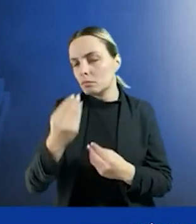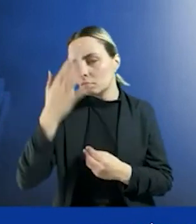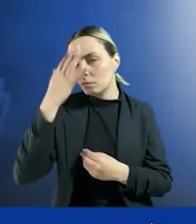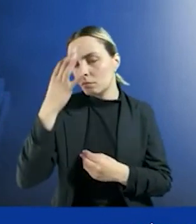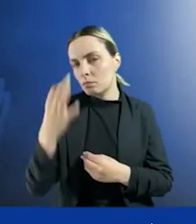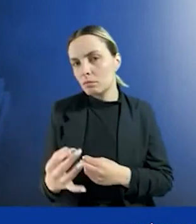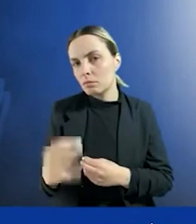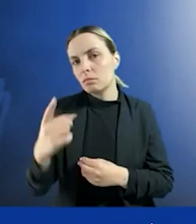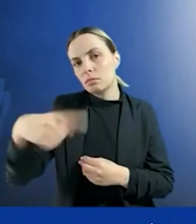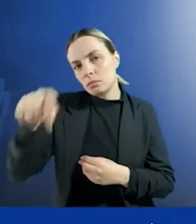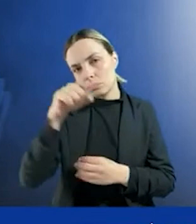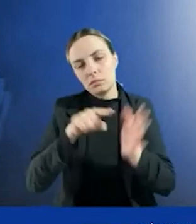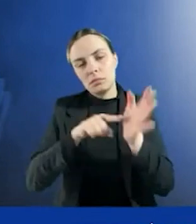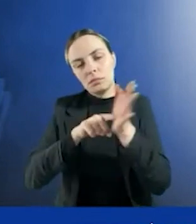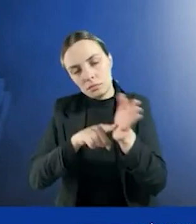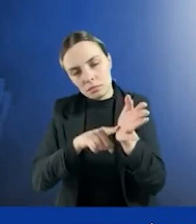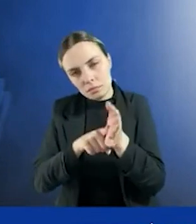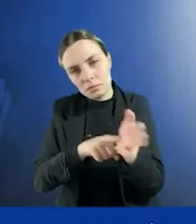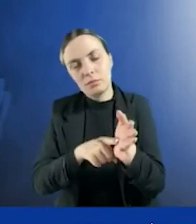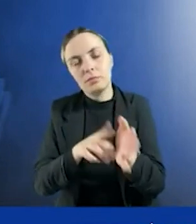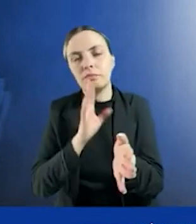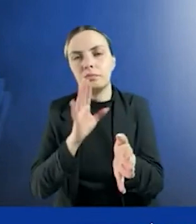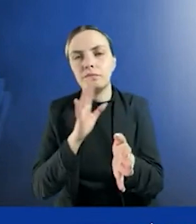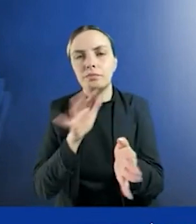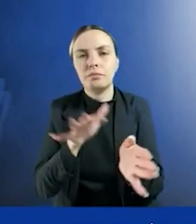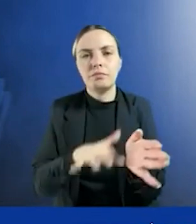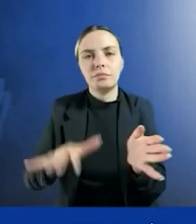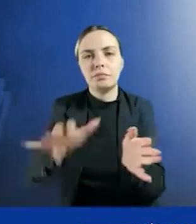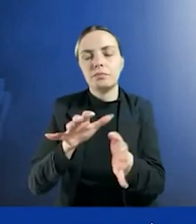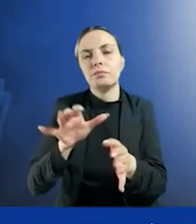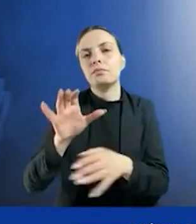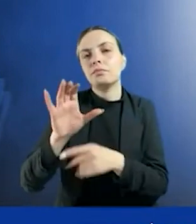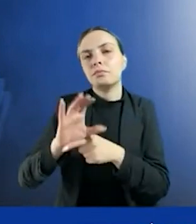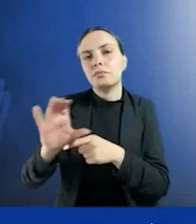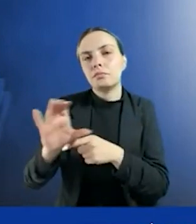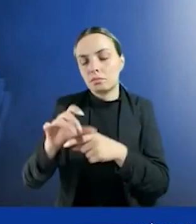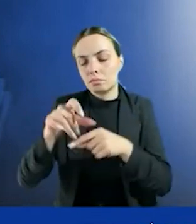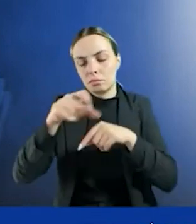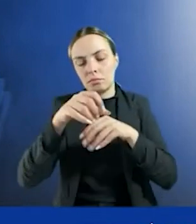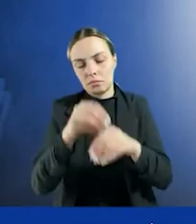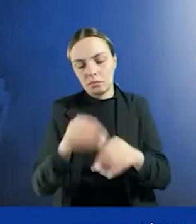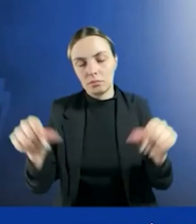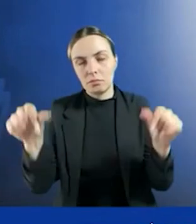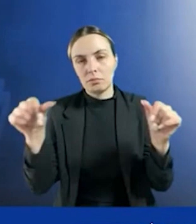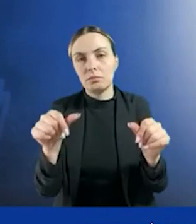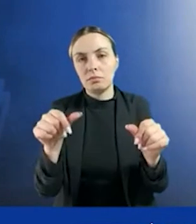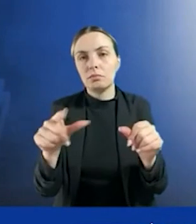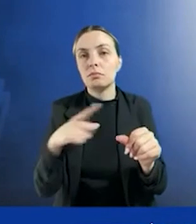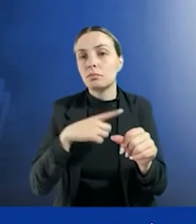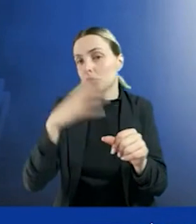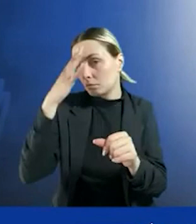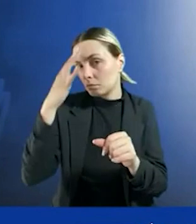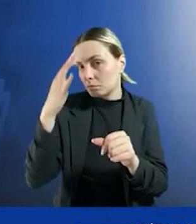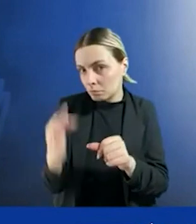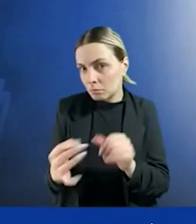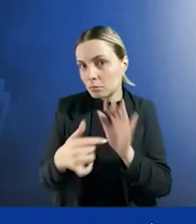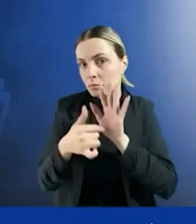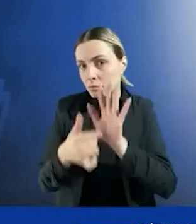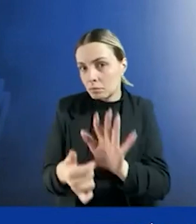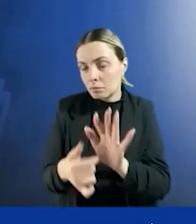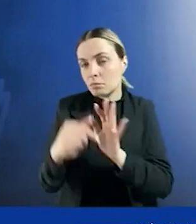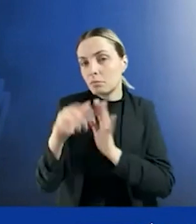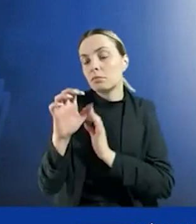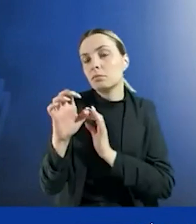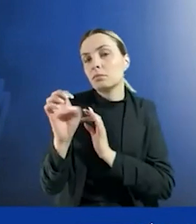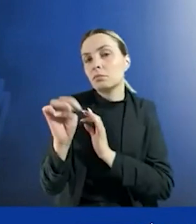pesquisador, expoente na área de carbono do solo, então tudo isso com muita ciência, trazendo a Embrapa juntos. Então